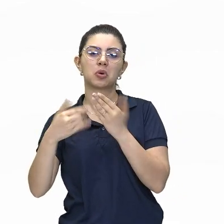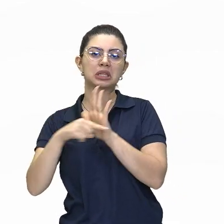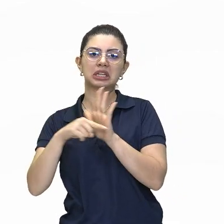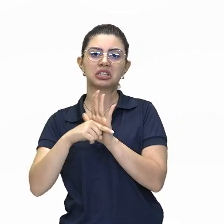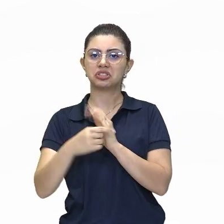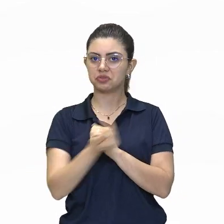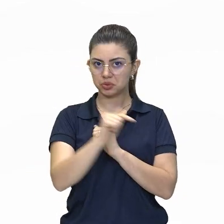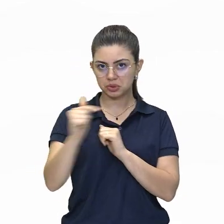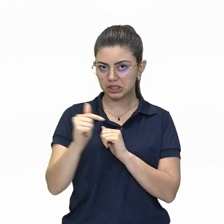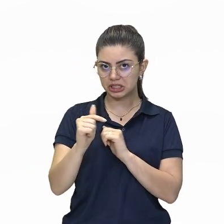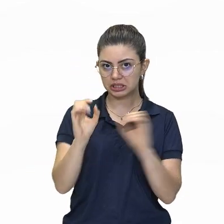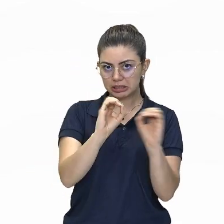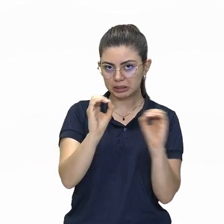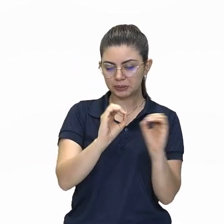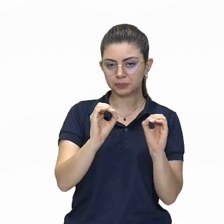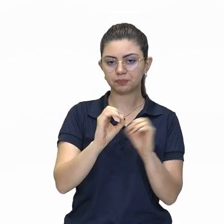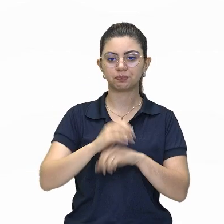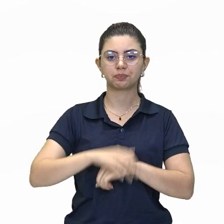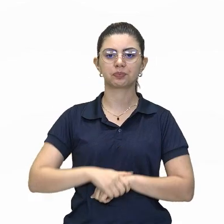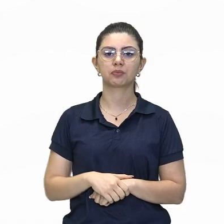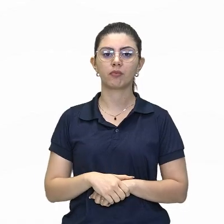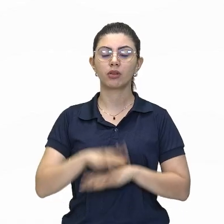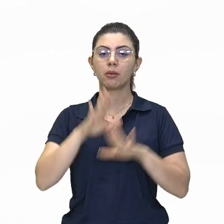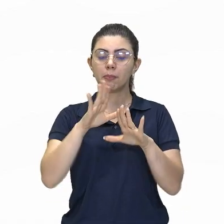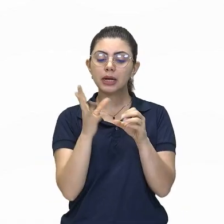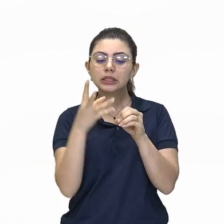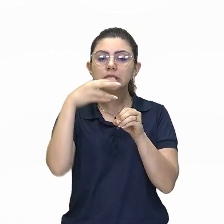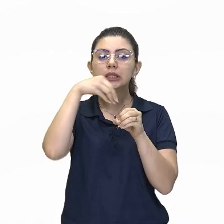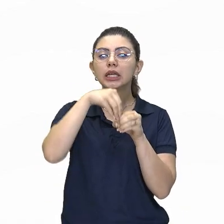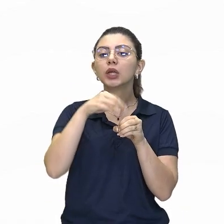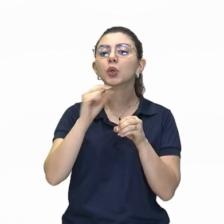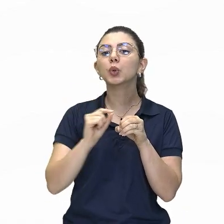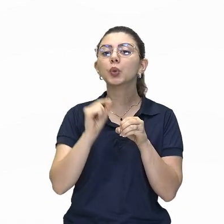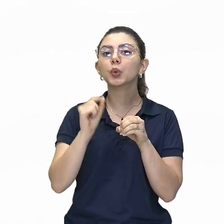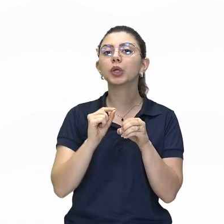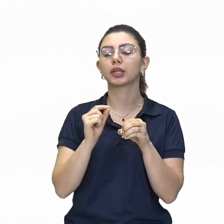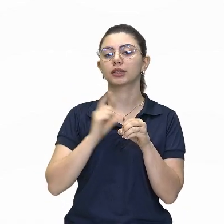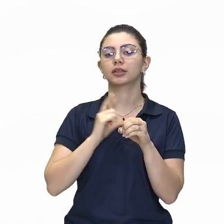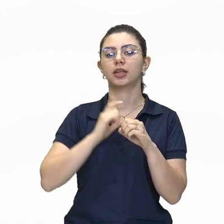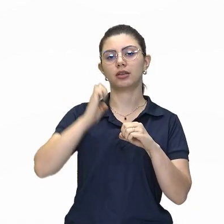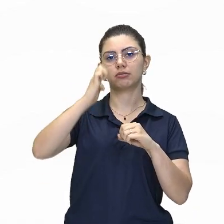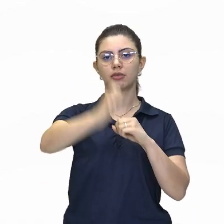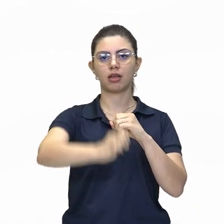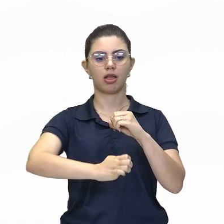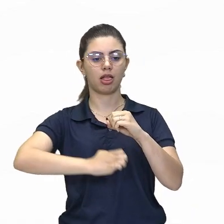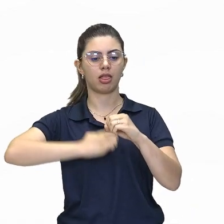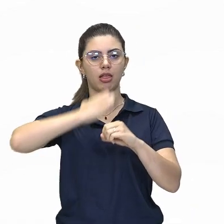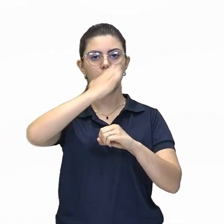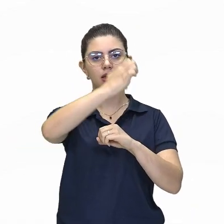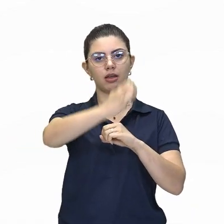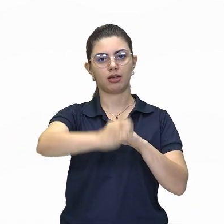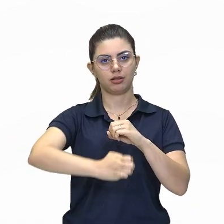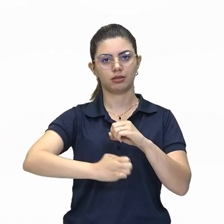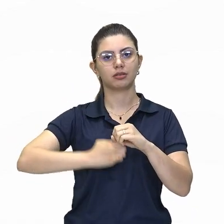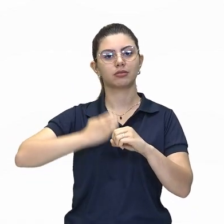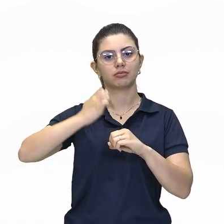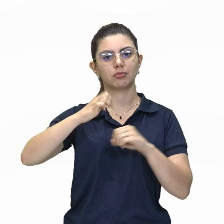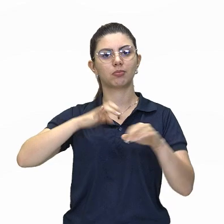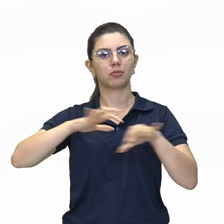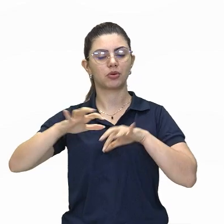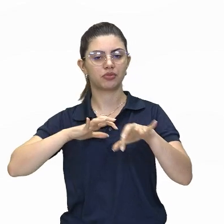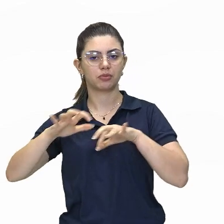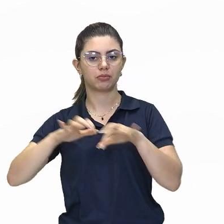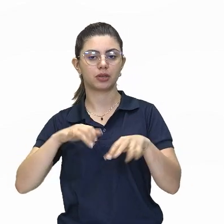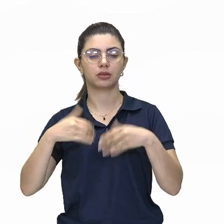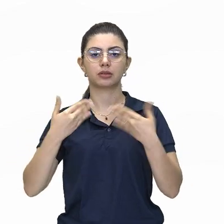na eletrosfera estão os elétrons, que ficam se movimentando ao redor do núcleo, e os elétrons têm